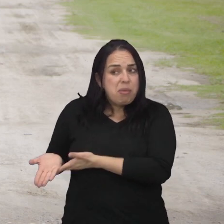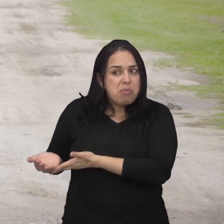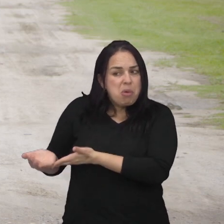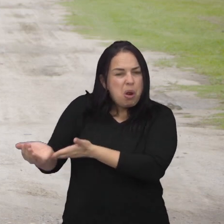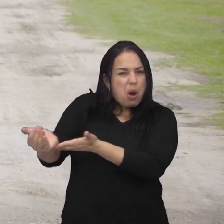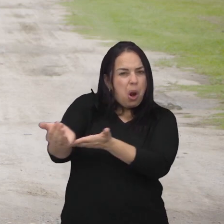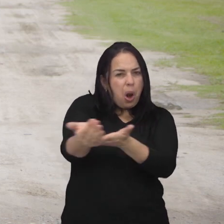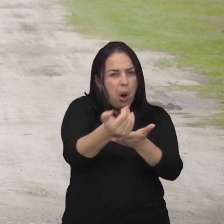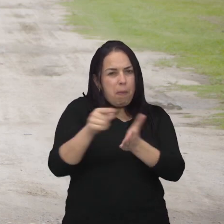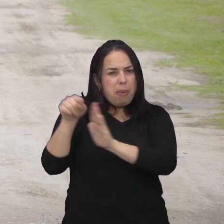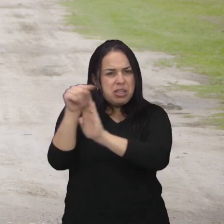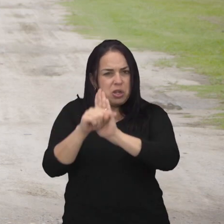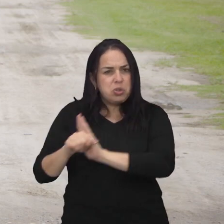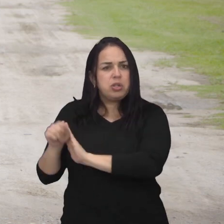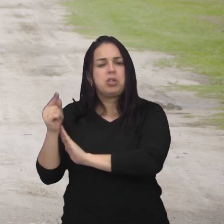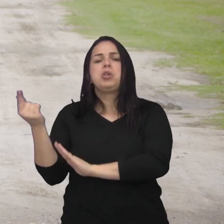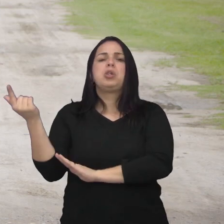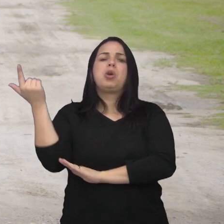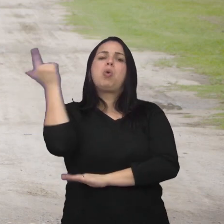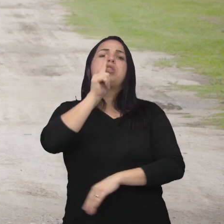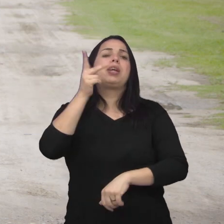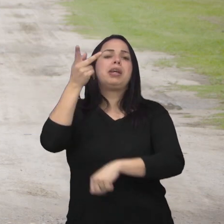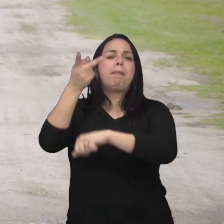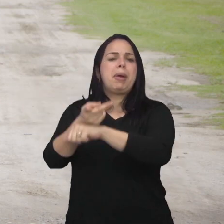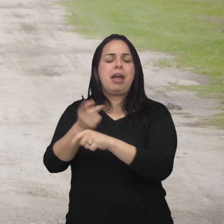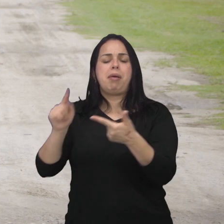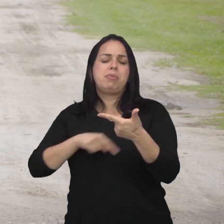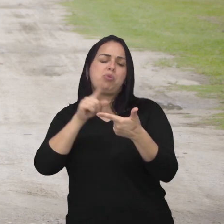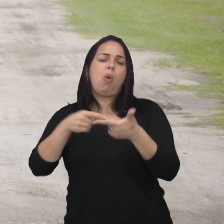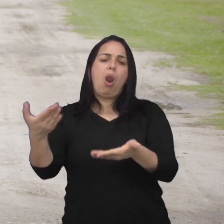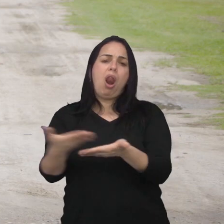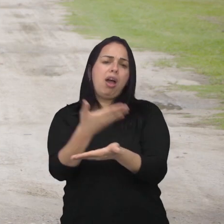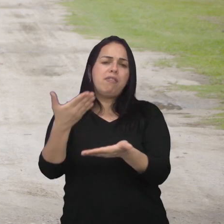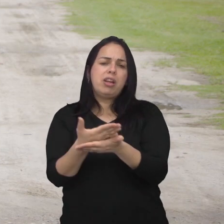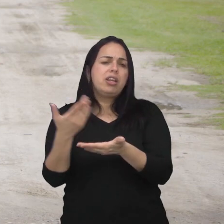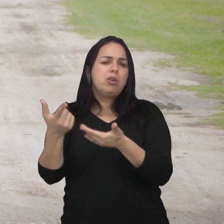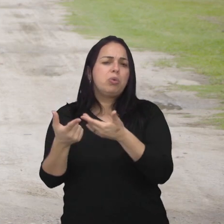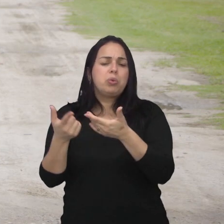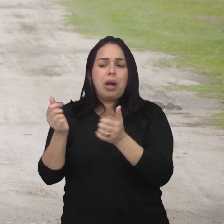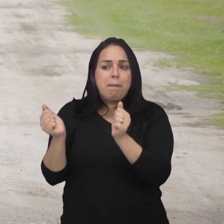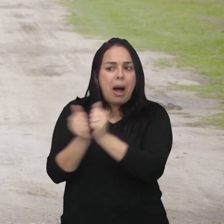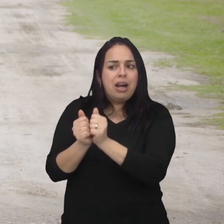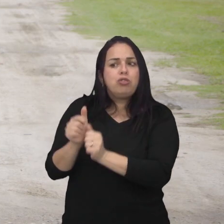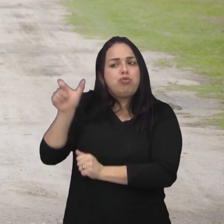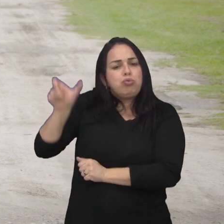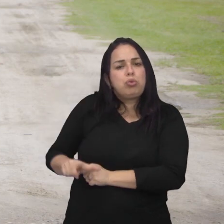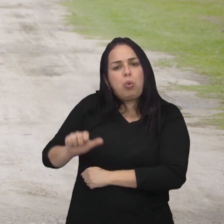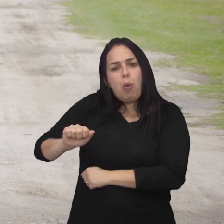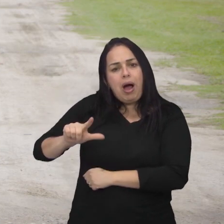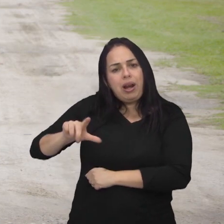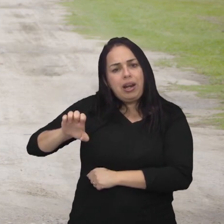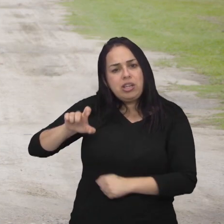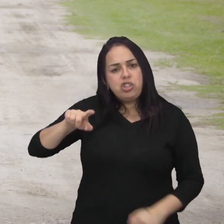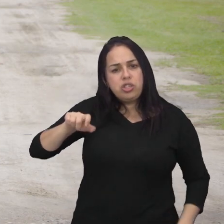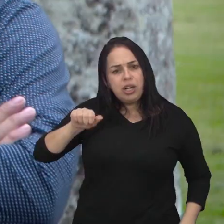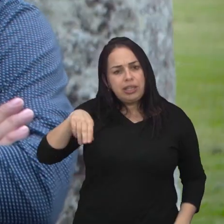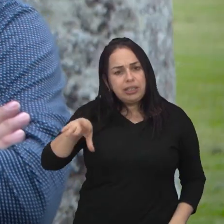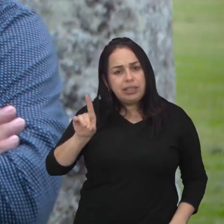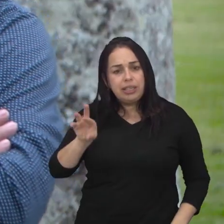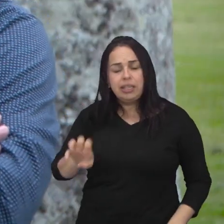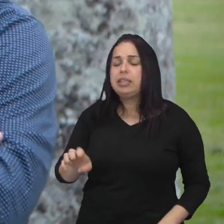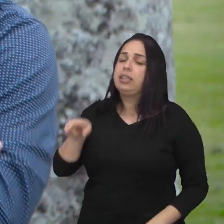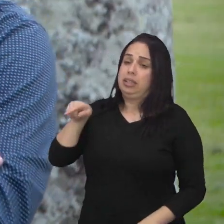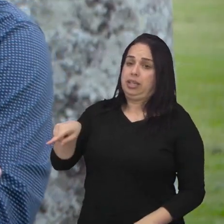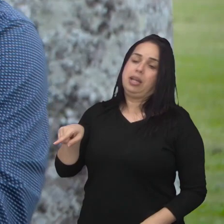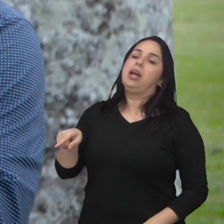maravilhosa que realmente resultou em prêmios, em livros. Como foi esse trabalho junto com o Alexandre? O Alexandre